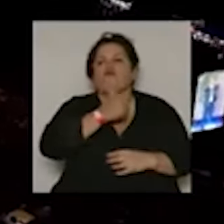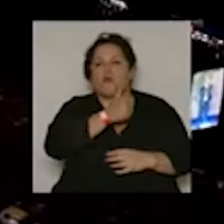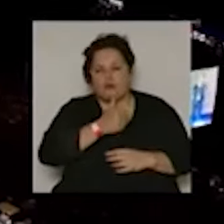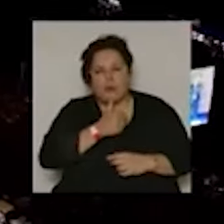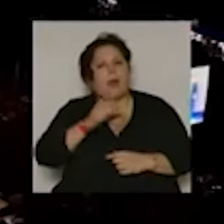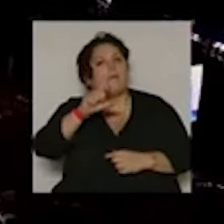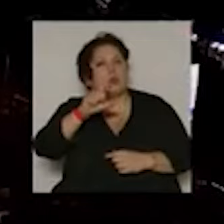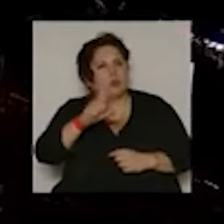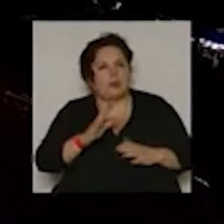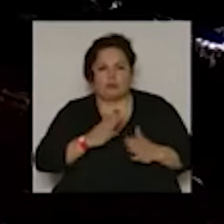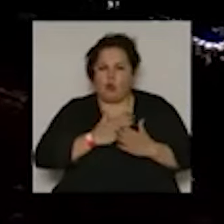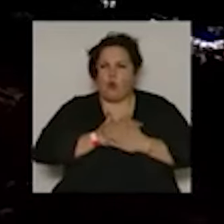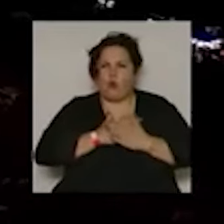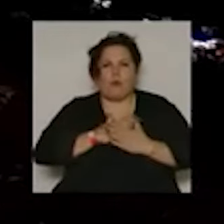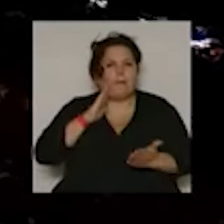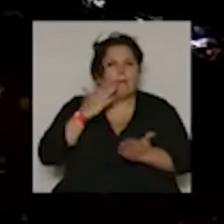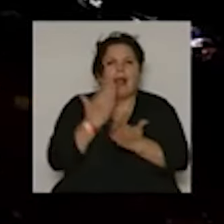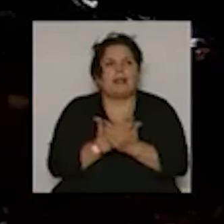proposta